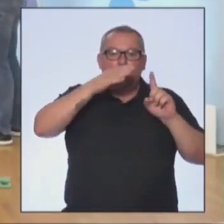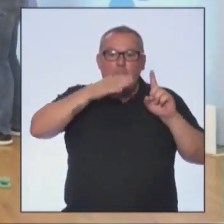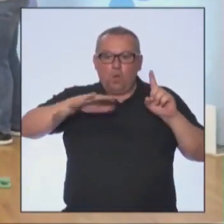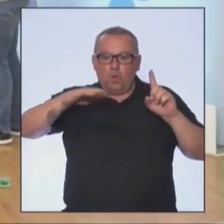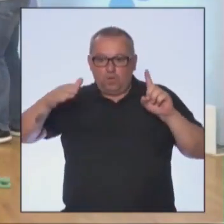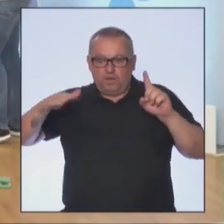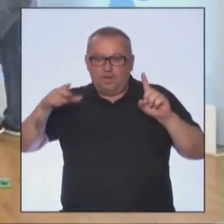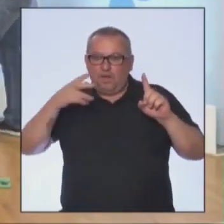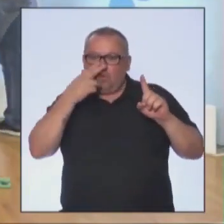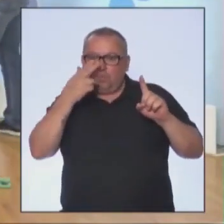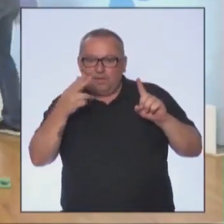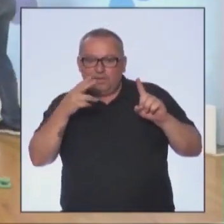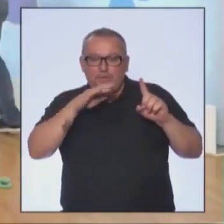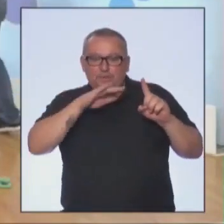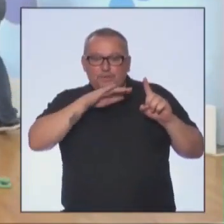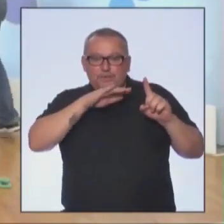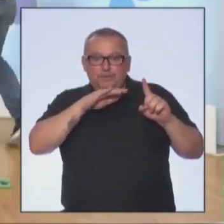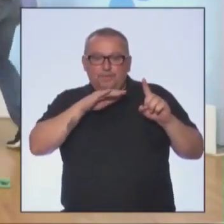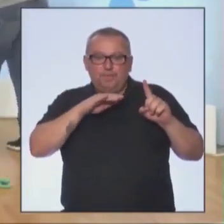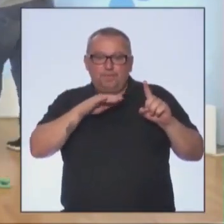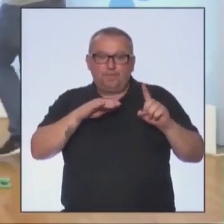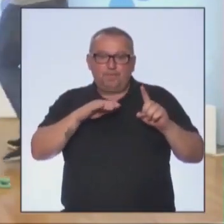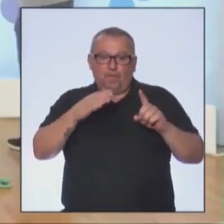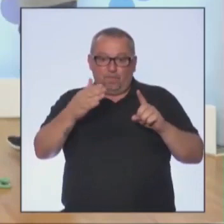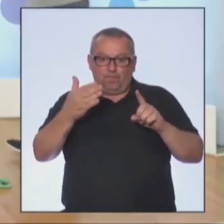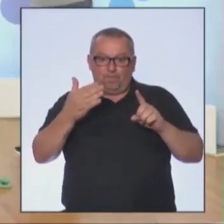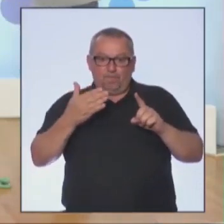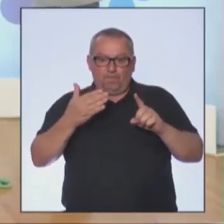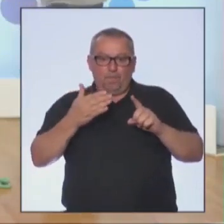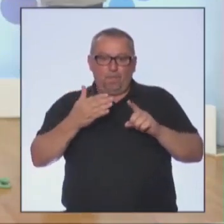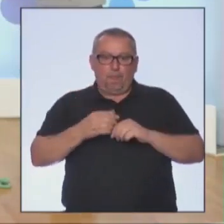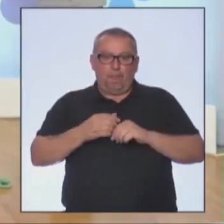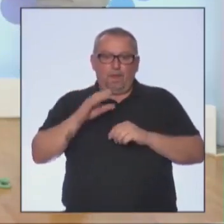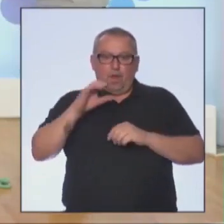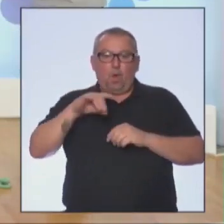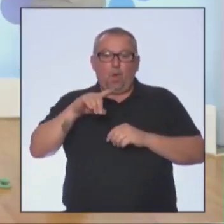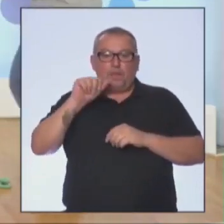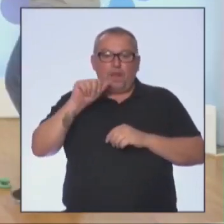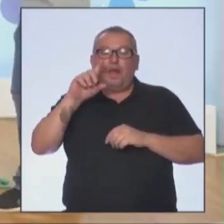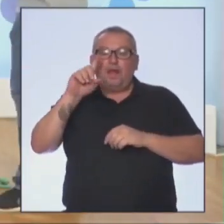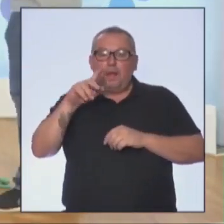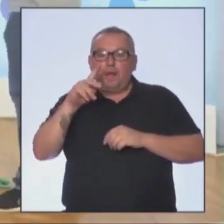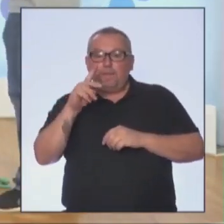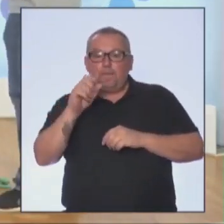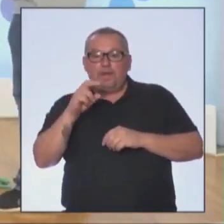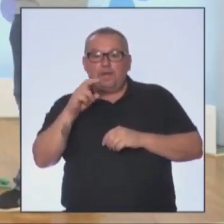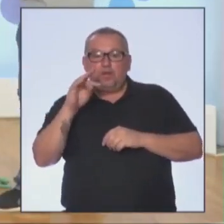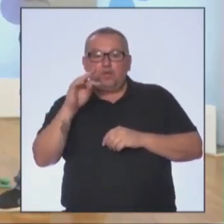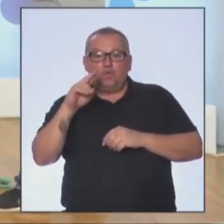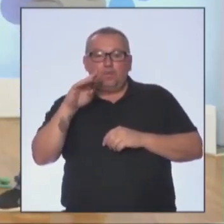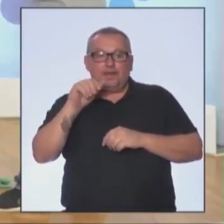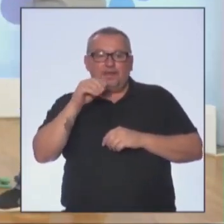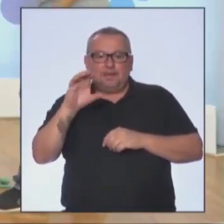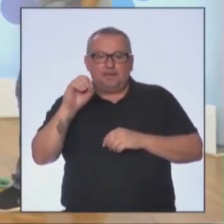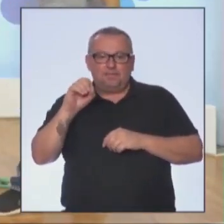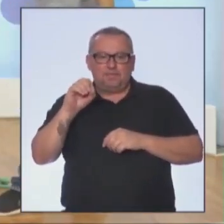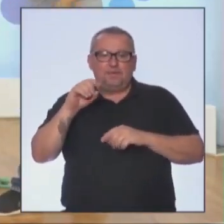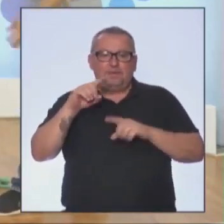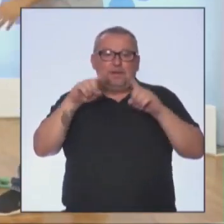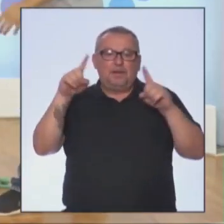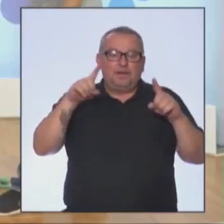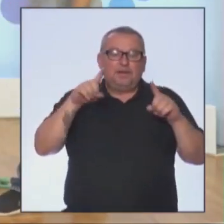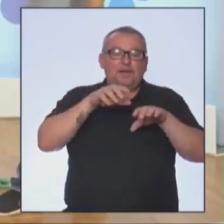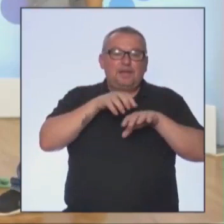meio que, vamos mais aqui para frente? A onda ela é uma perturbação em um meio que transporta energia